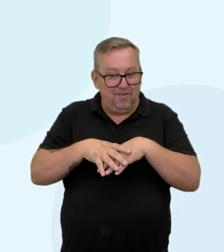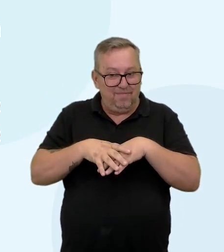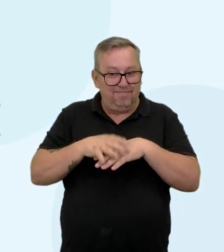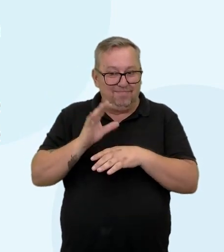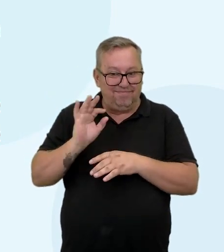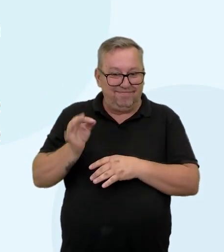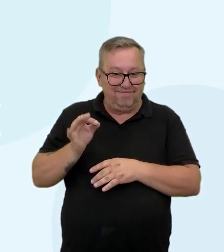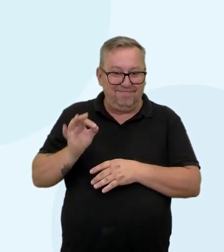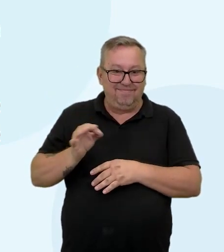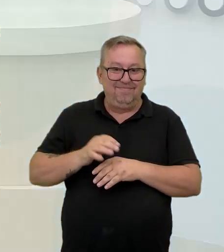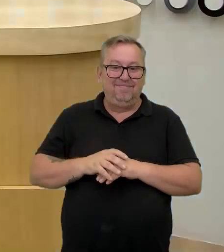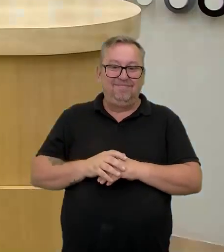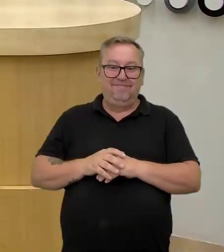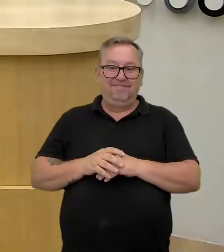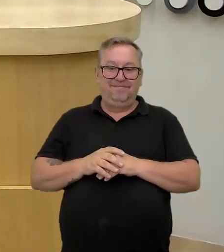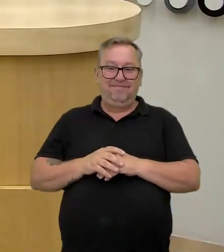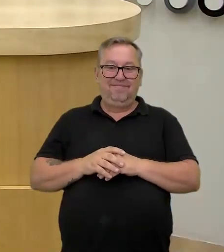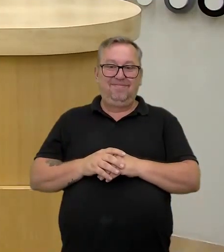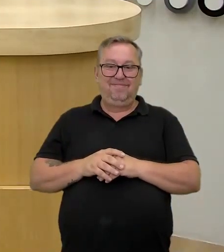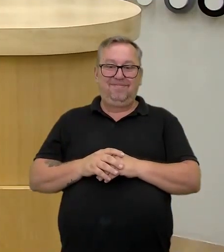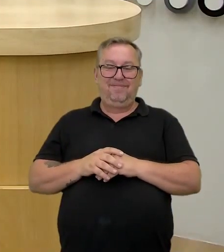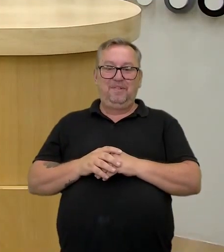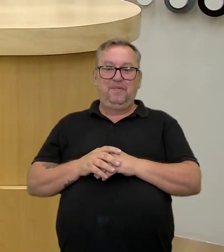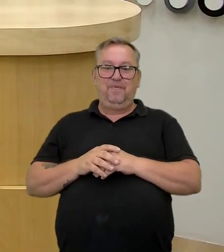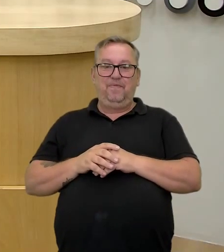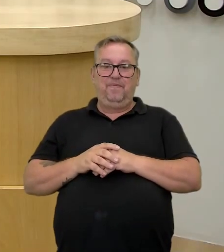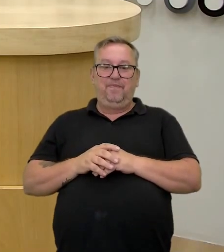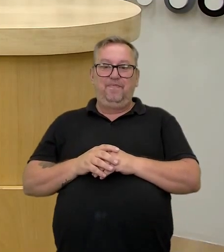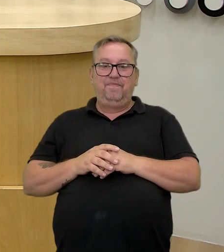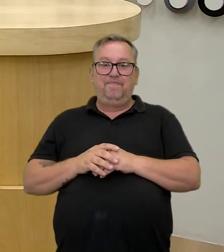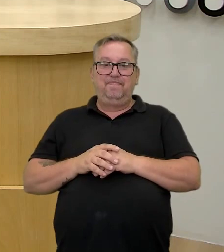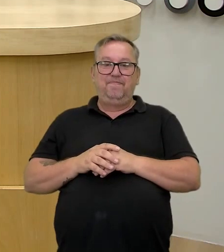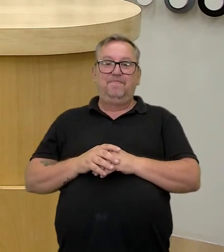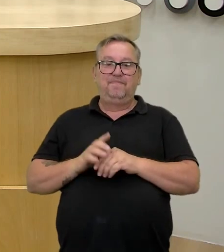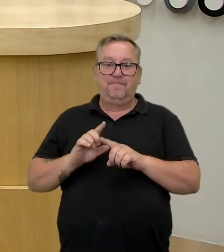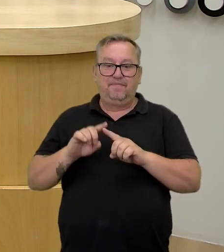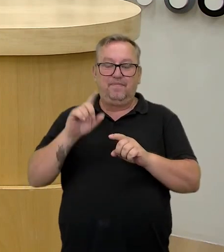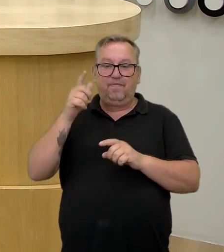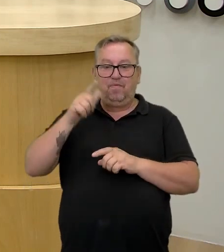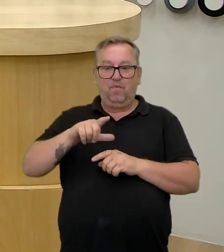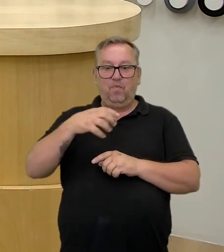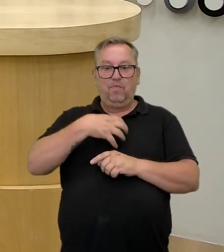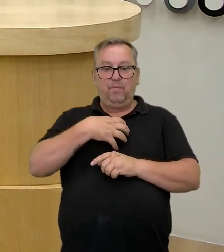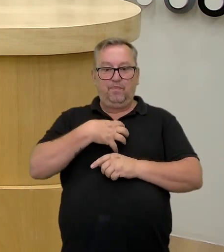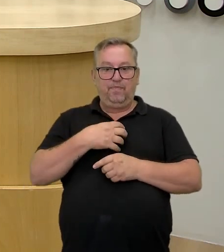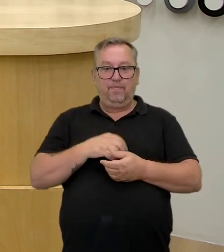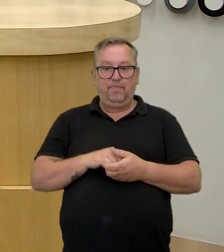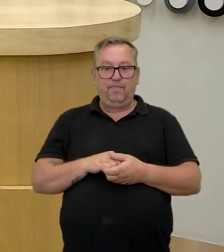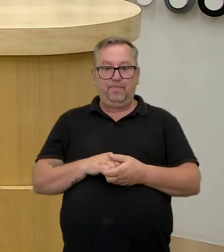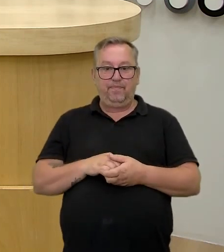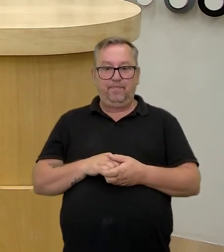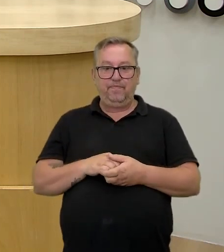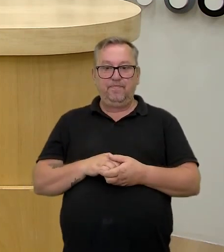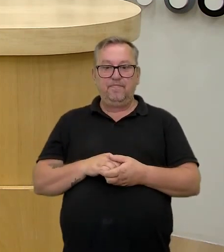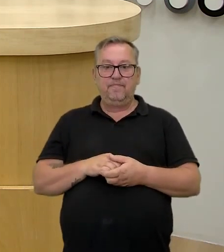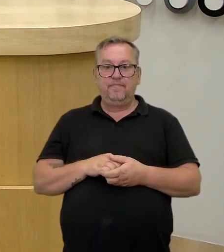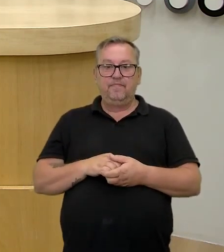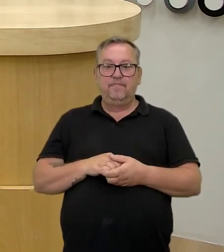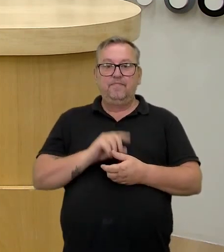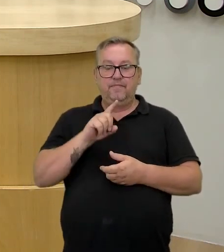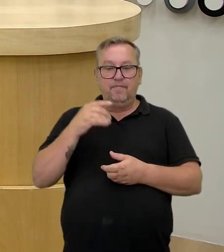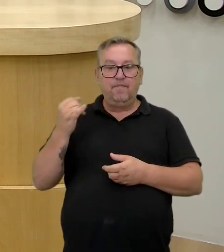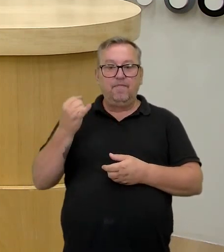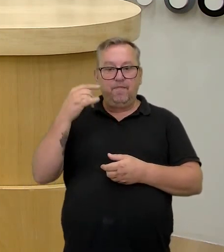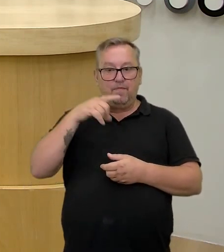Ou você chega lá no posto e coloca R$20 de combustível. É outra situação. Tá? Mas é importante